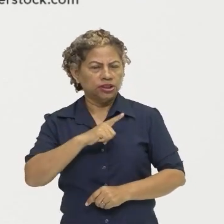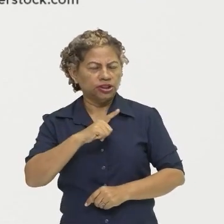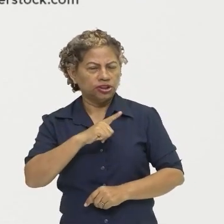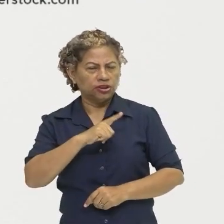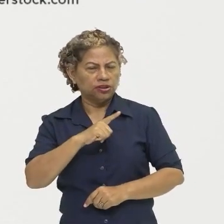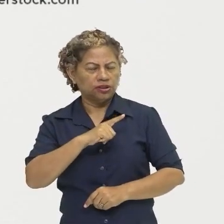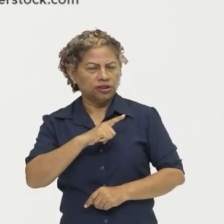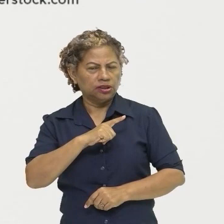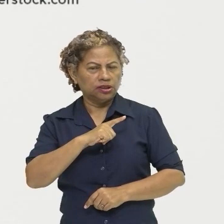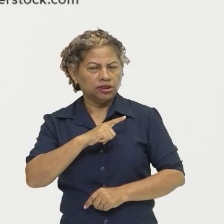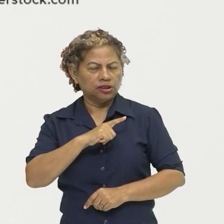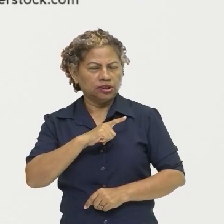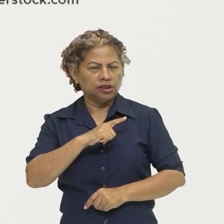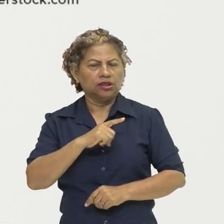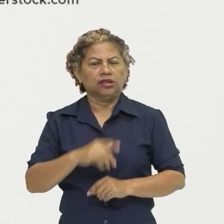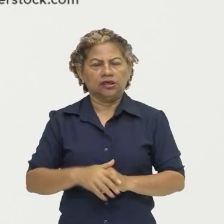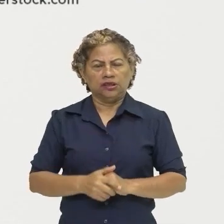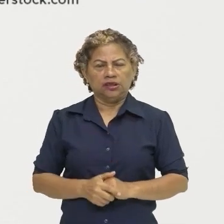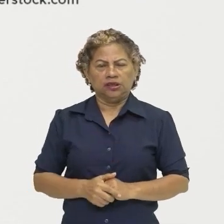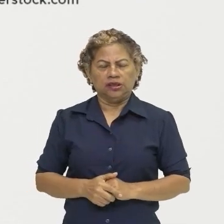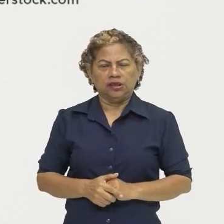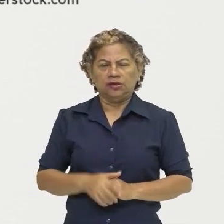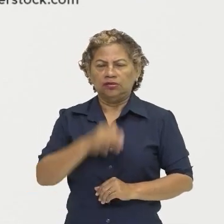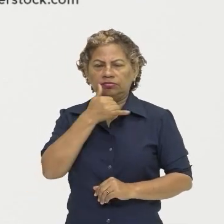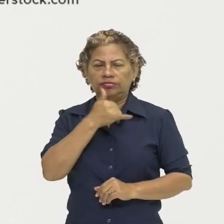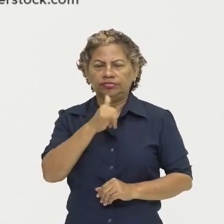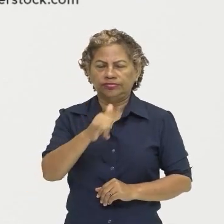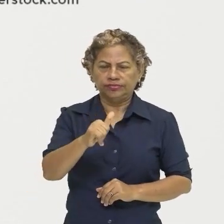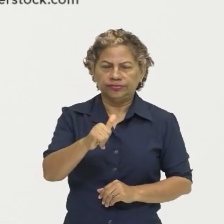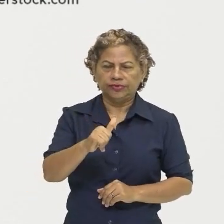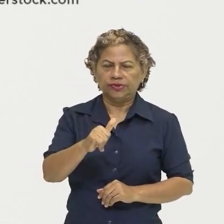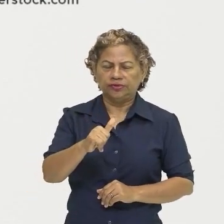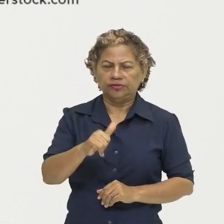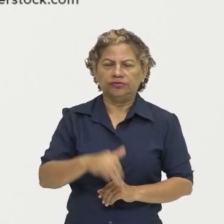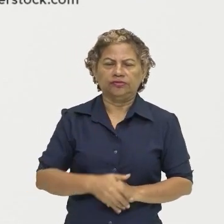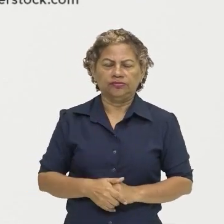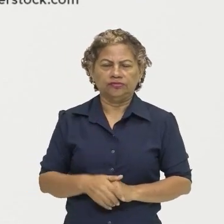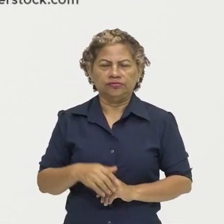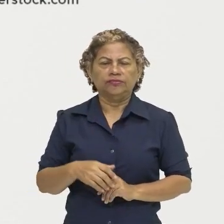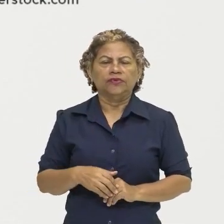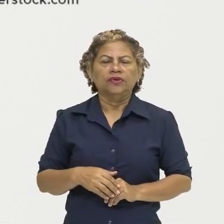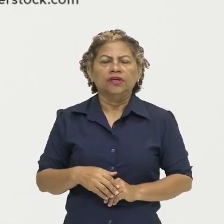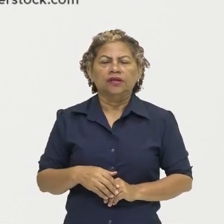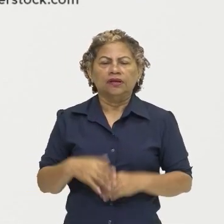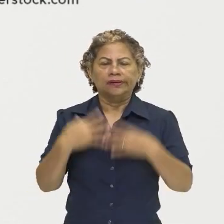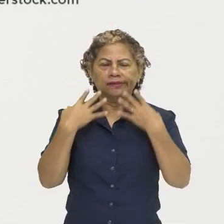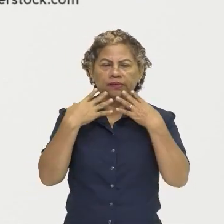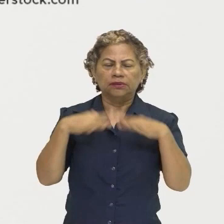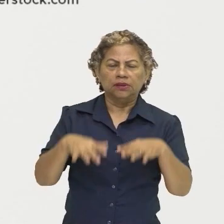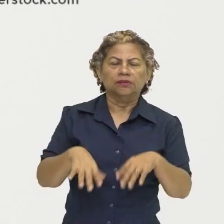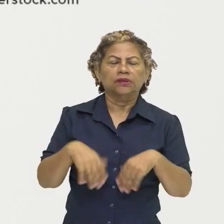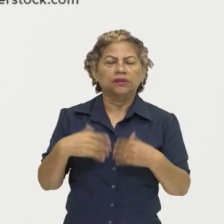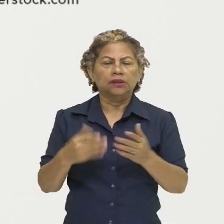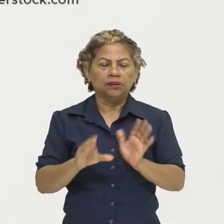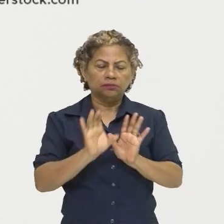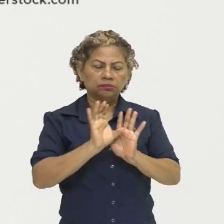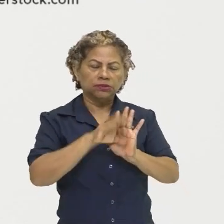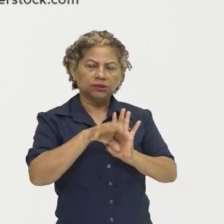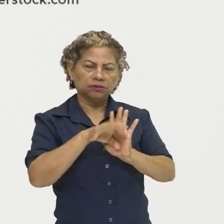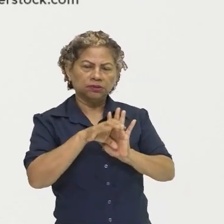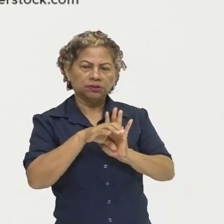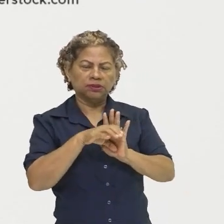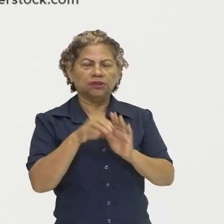a ter um denominador comum, que é a energia. Esse conceito da